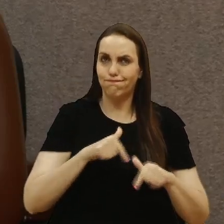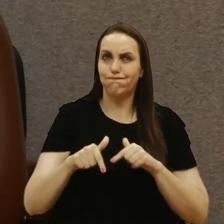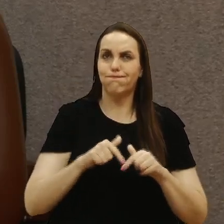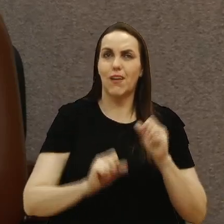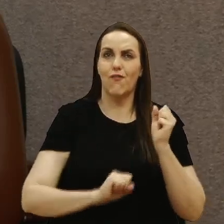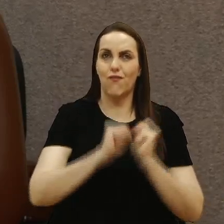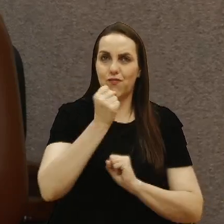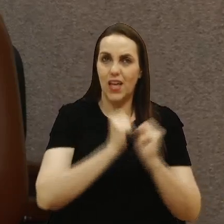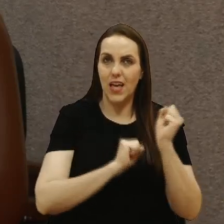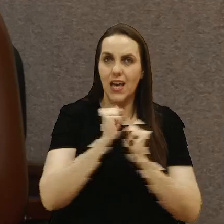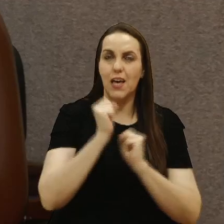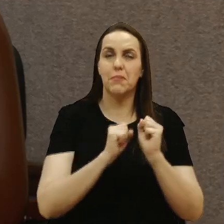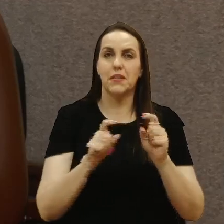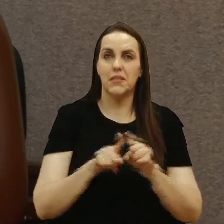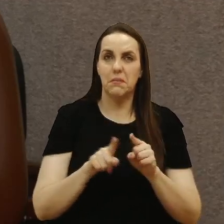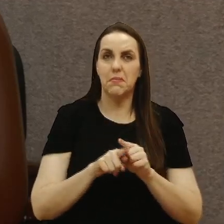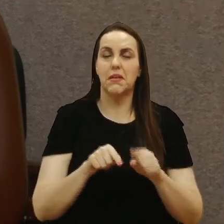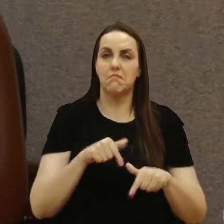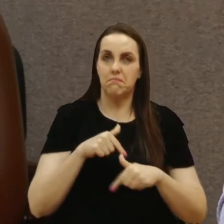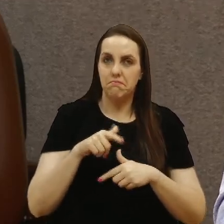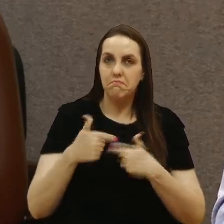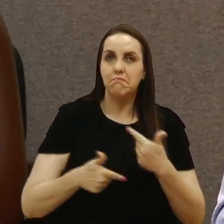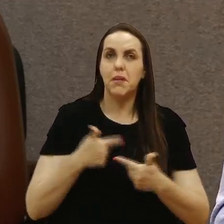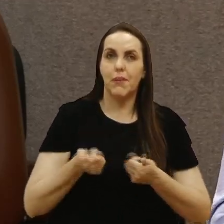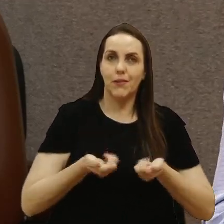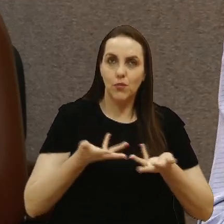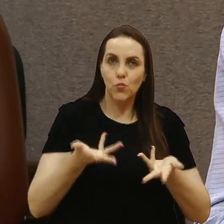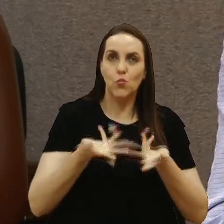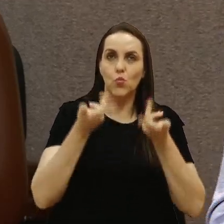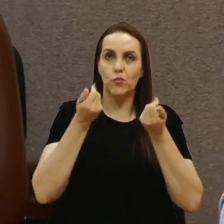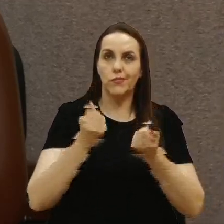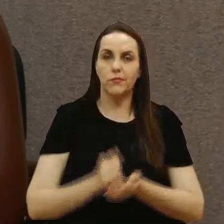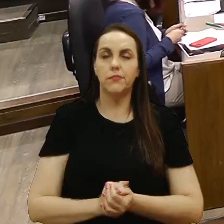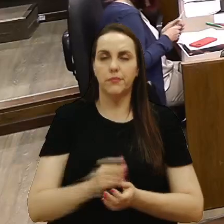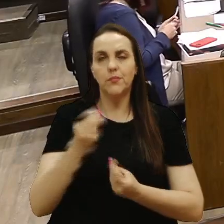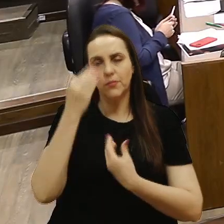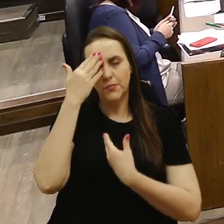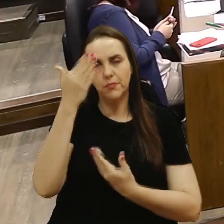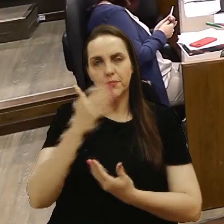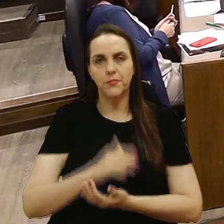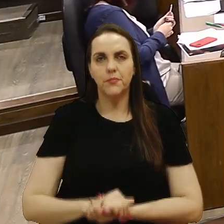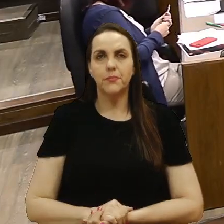mulheres trabalhando nas fábricas com serviço de muita qualidade. Muito obrigado, presidente.